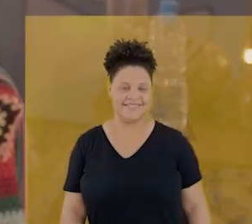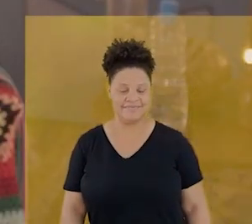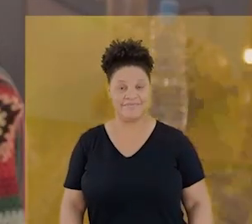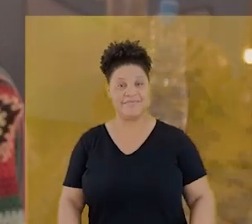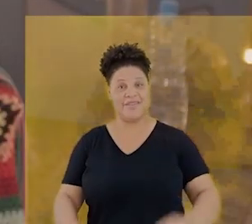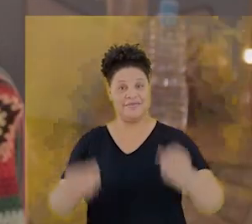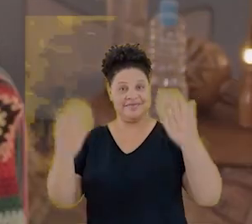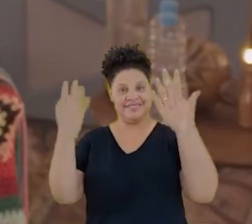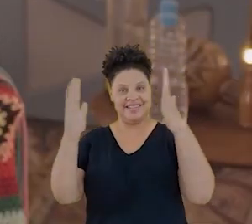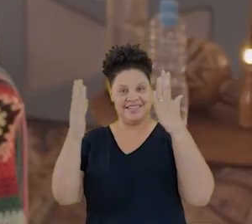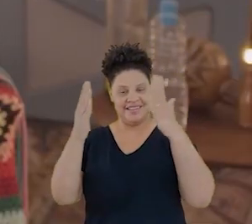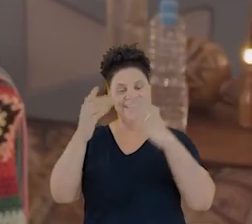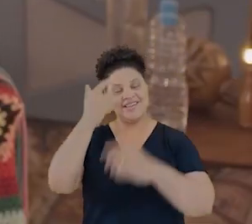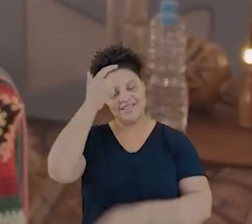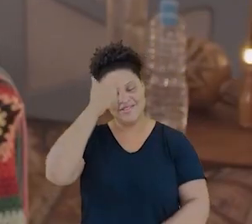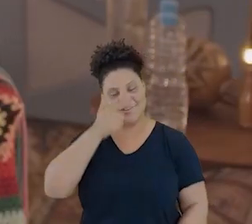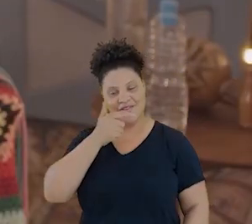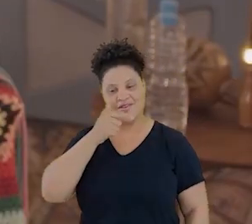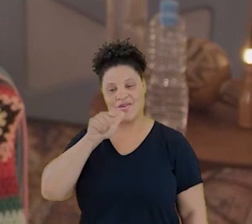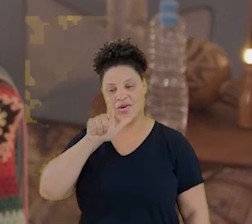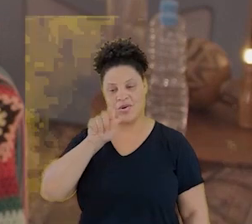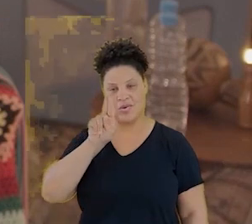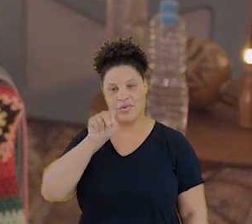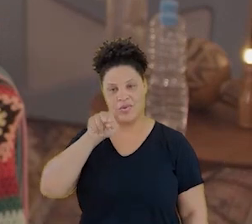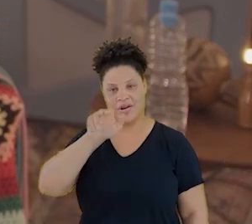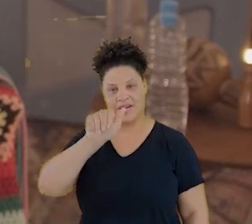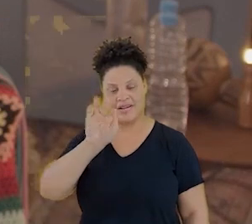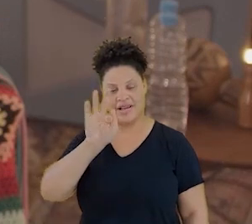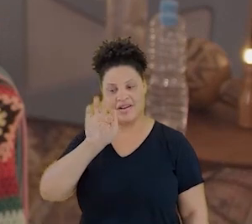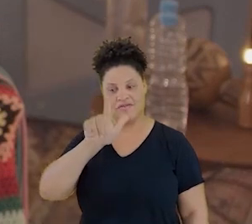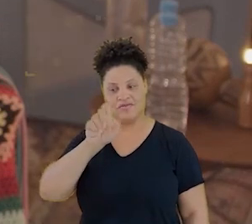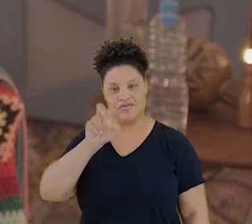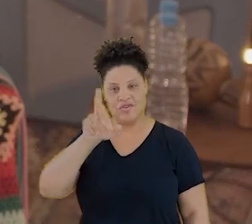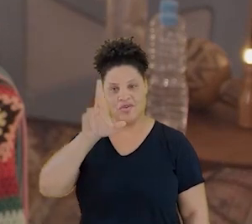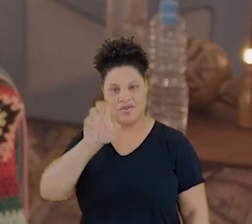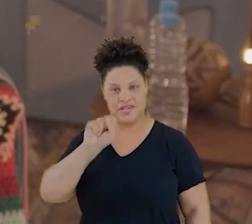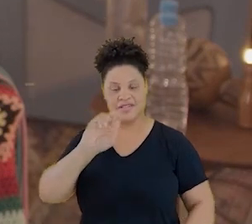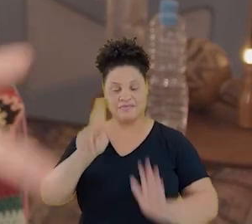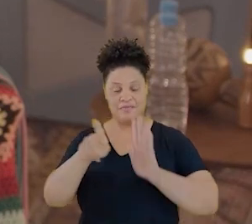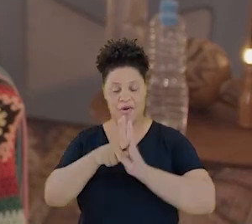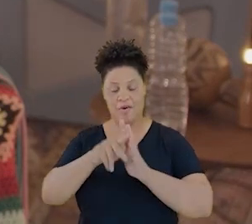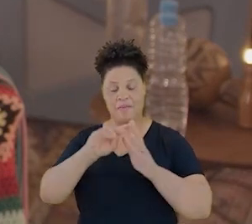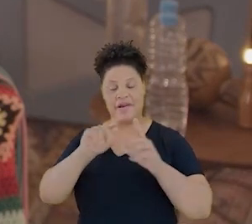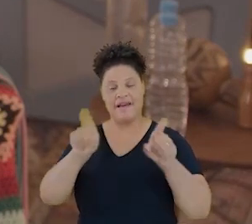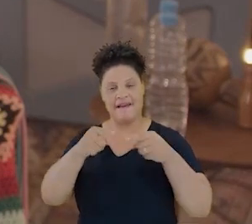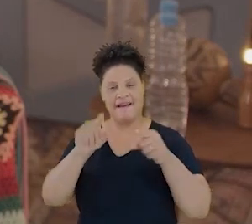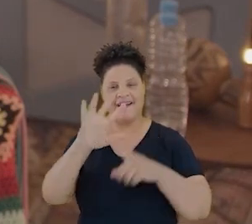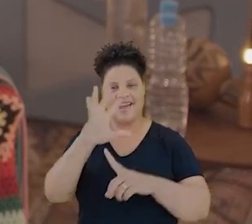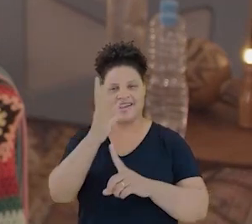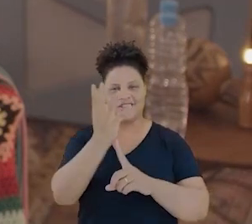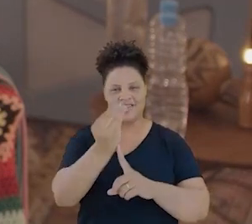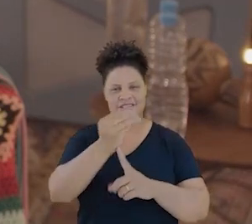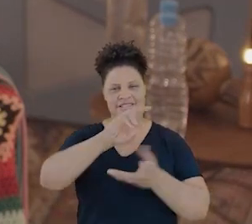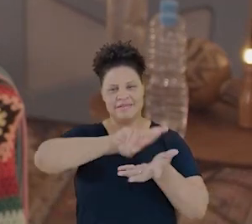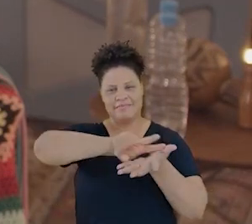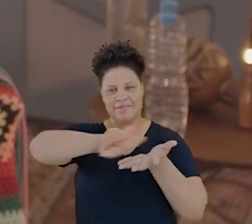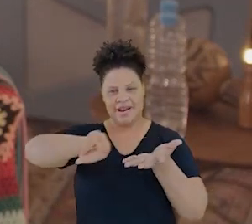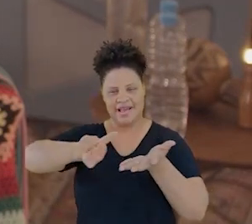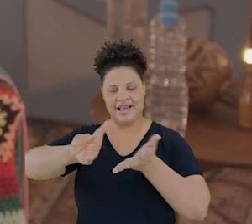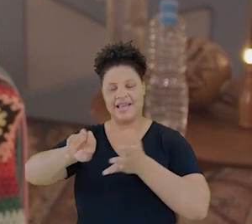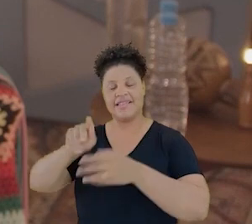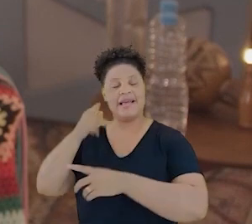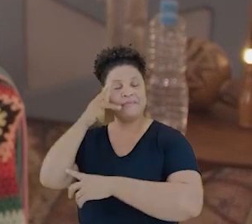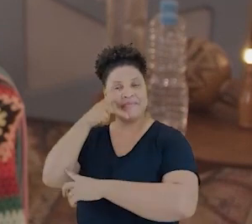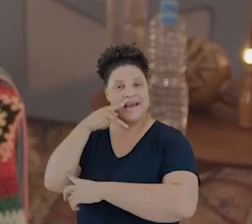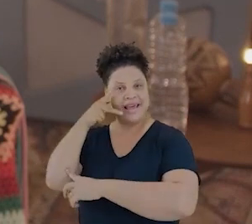Salve, salve, eu sou Luana Flores, da Paraíba, multiartista. E o meu som é a fusão entre os ritmos da cultura popular